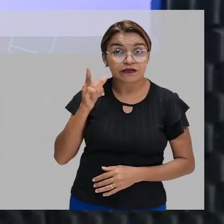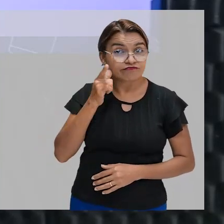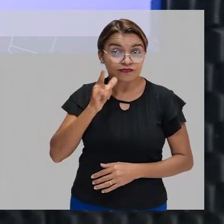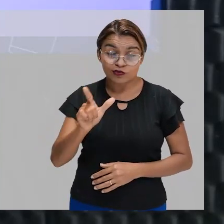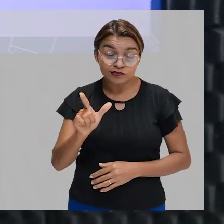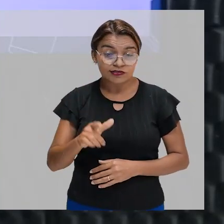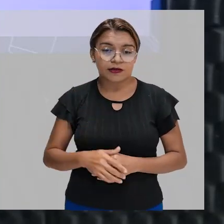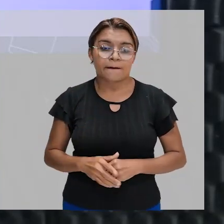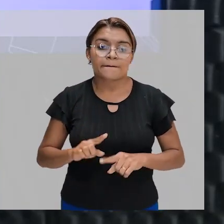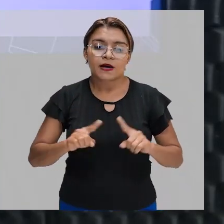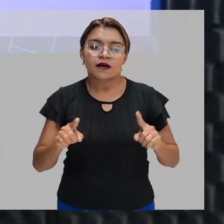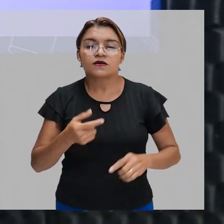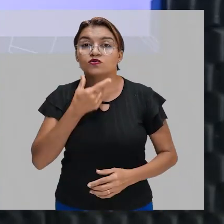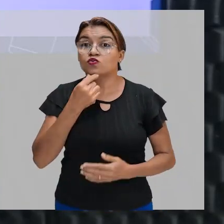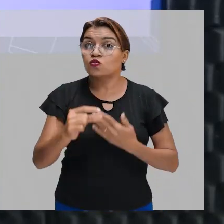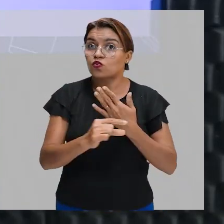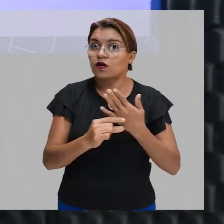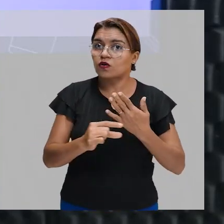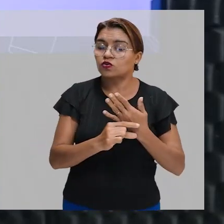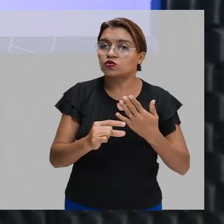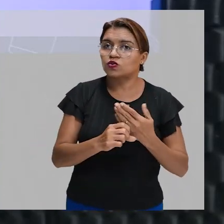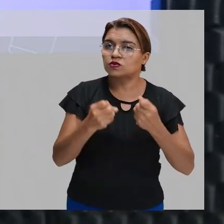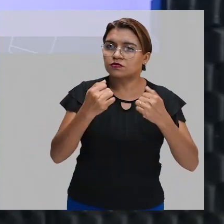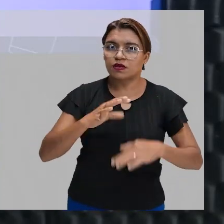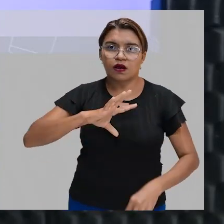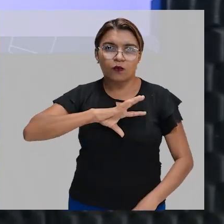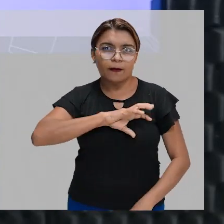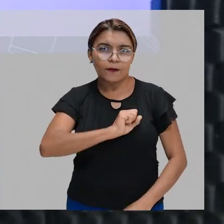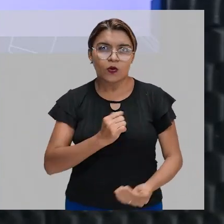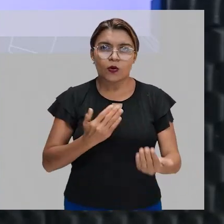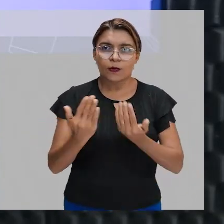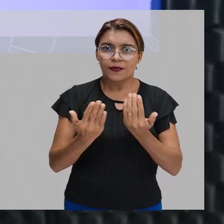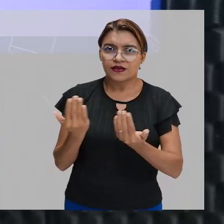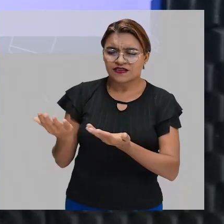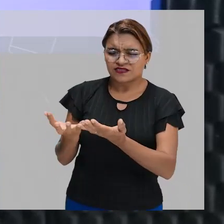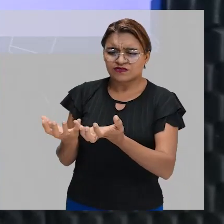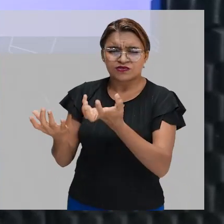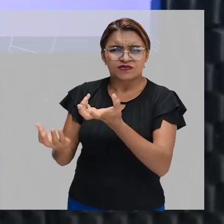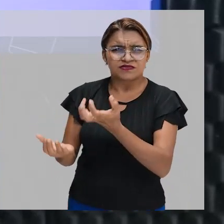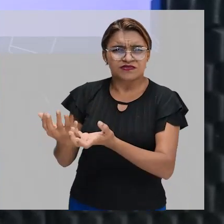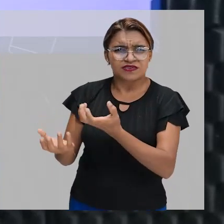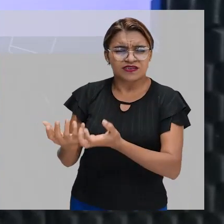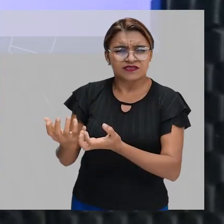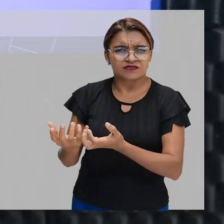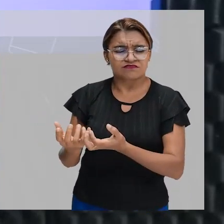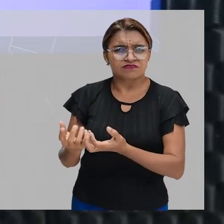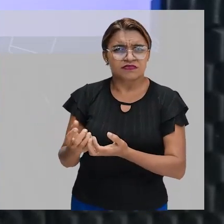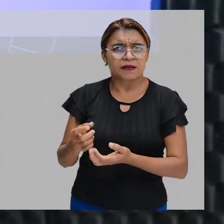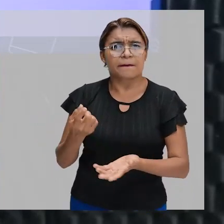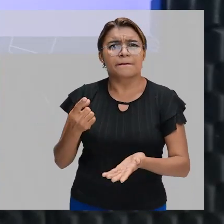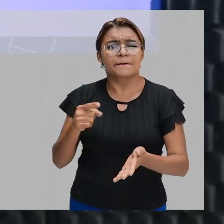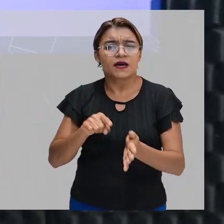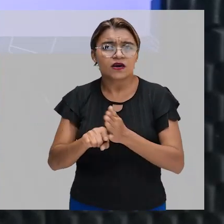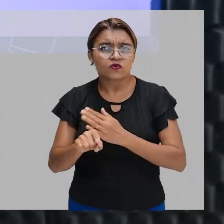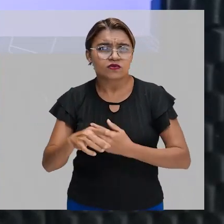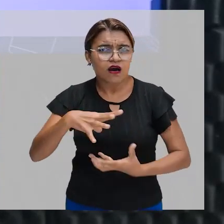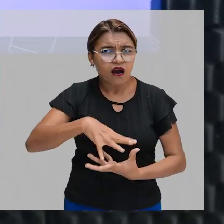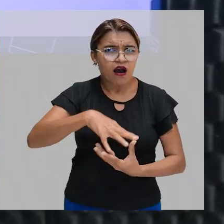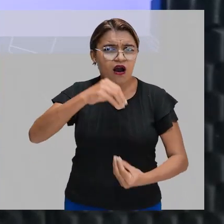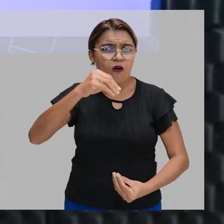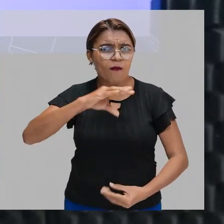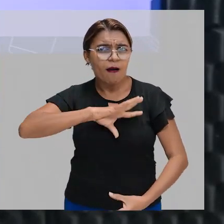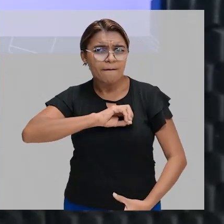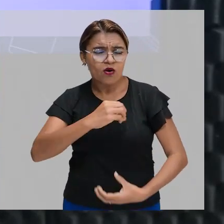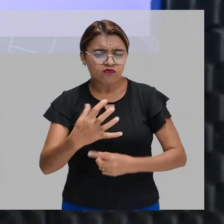o amor aqui de um de uma situação Infernal ele dá pergunta Quem foi que colocou o amor na alma dele